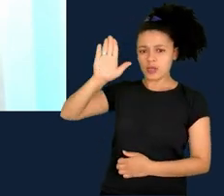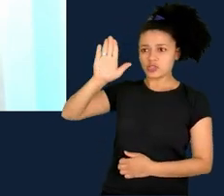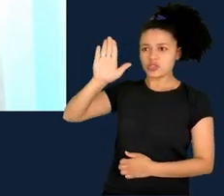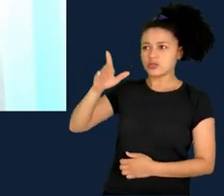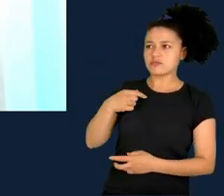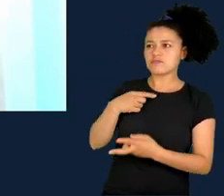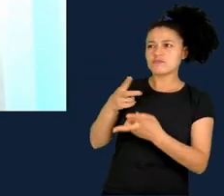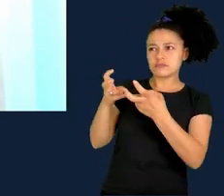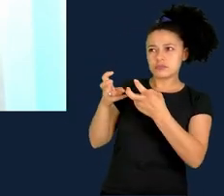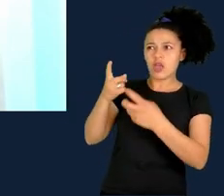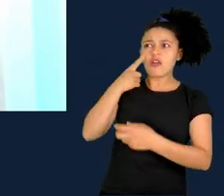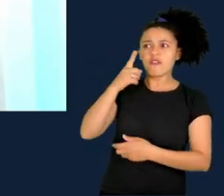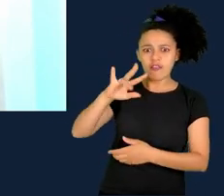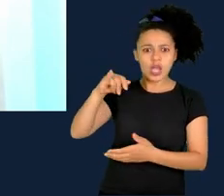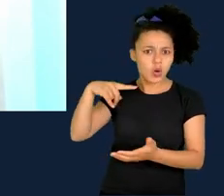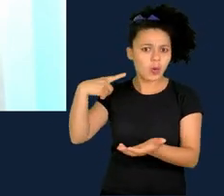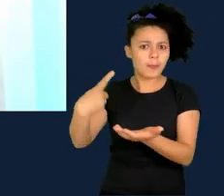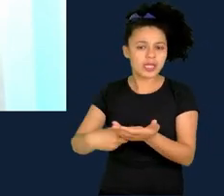os jornalistas